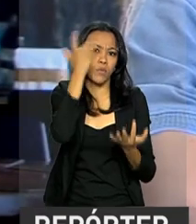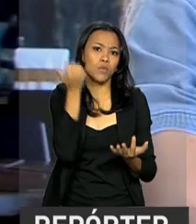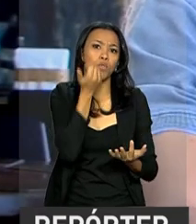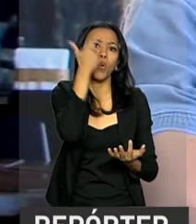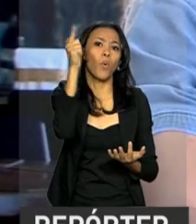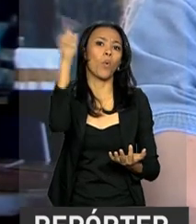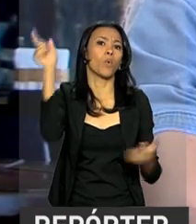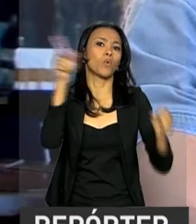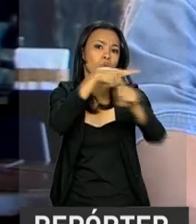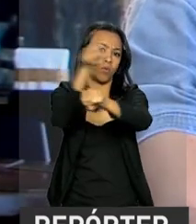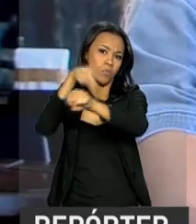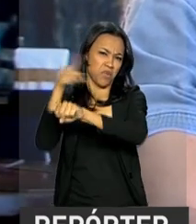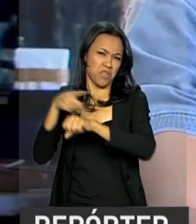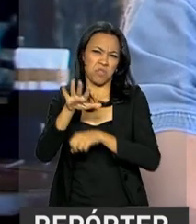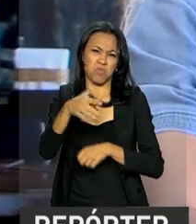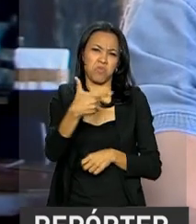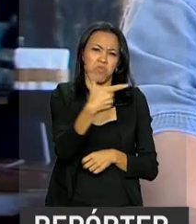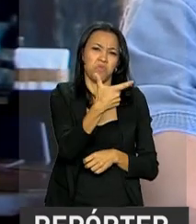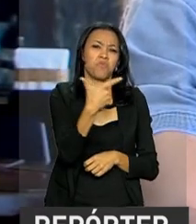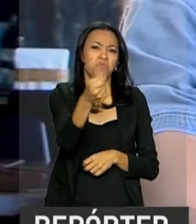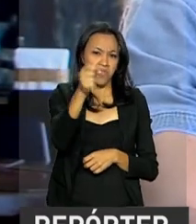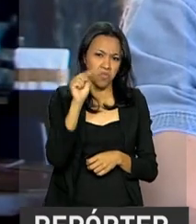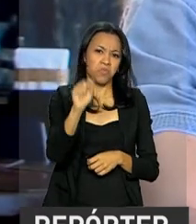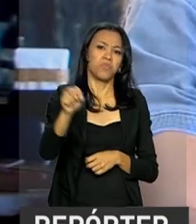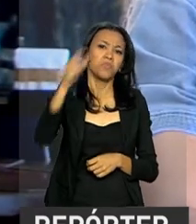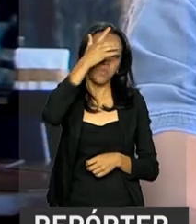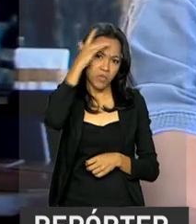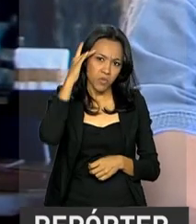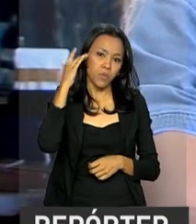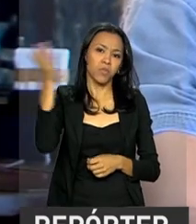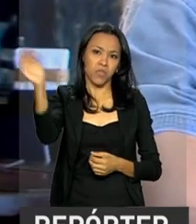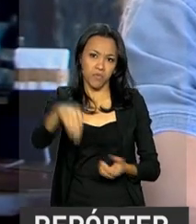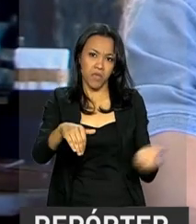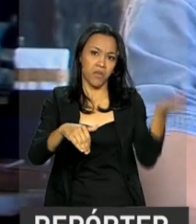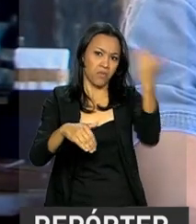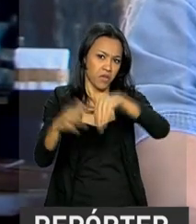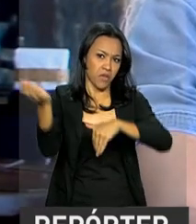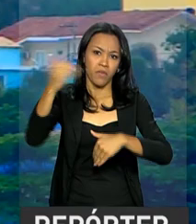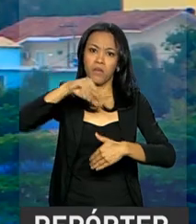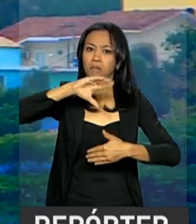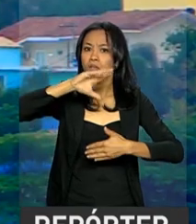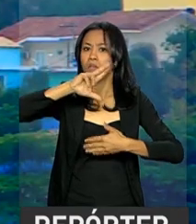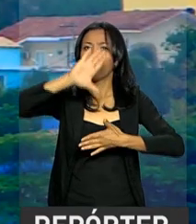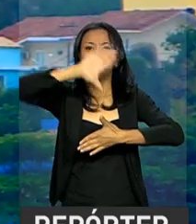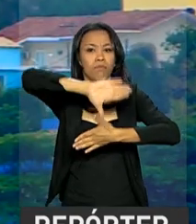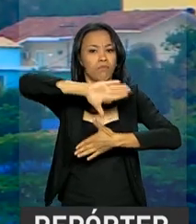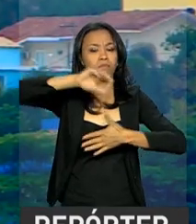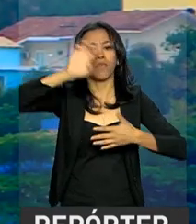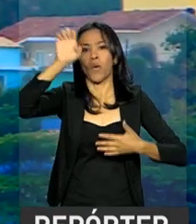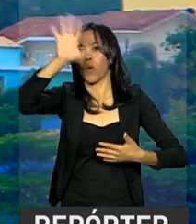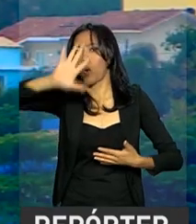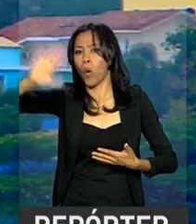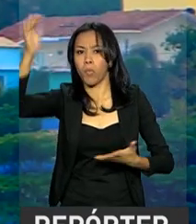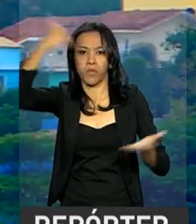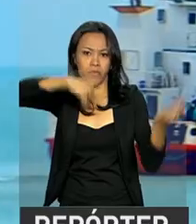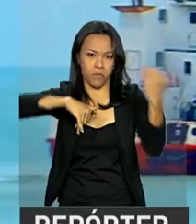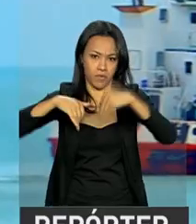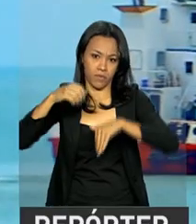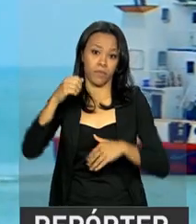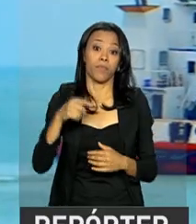20 mil estrangeiros em Macaé, né, tanto da América como da Europa. A riqueza veio dos